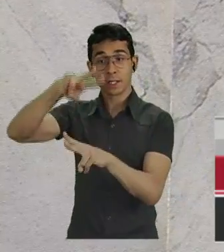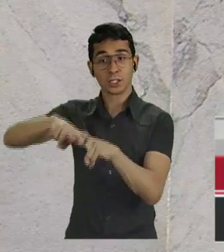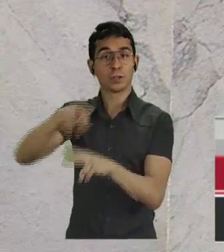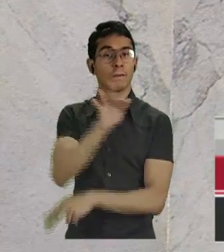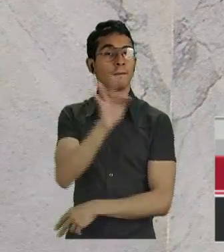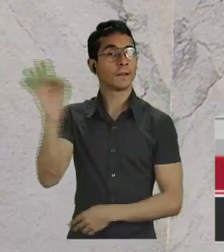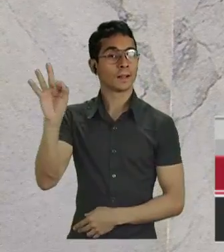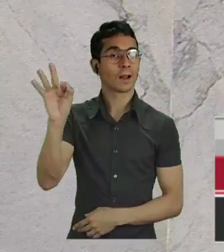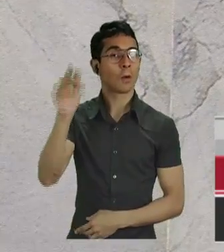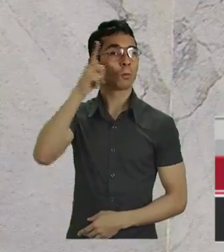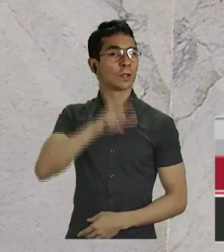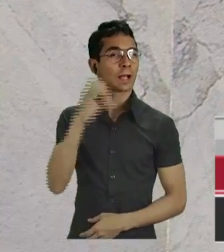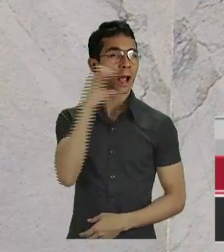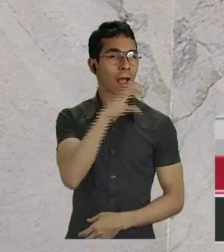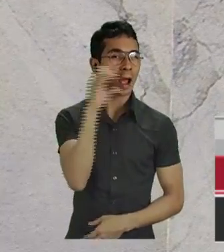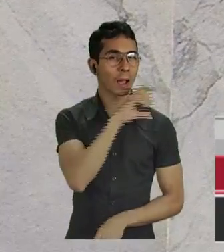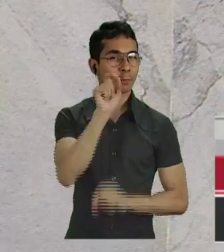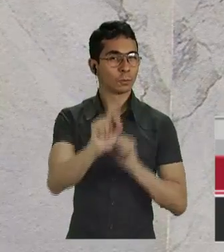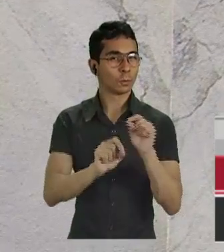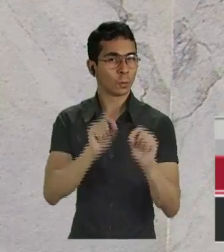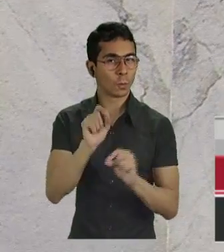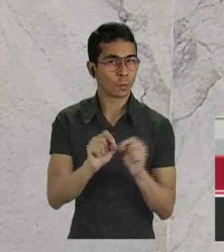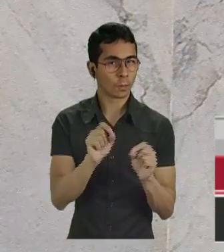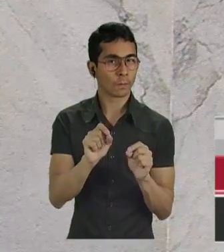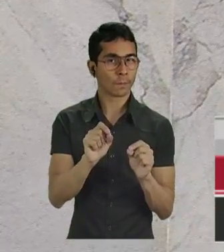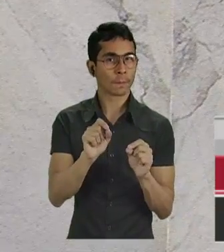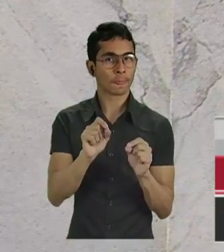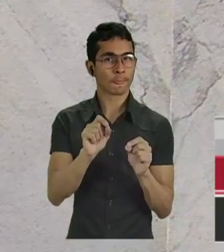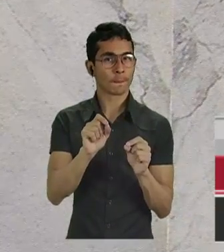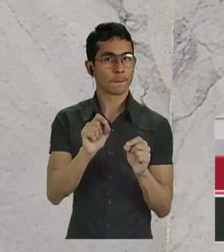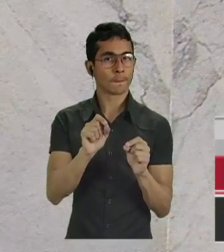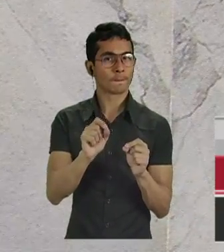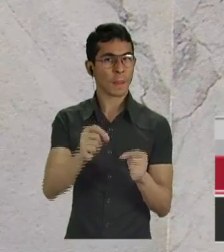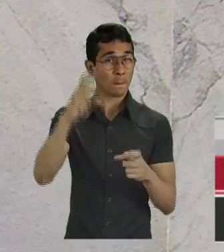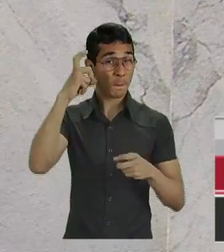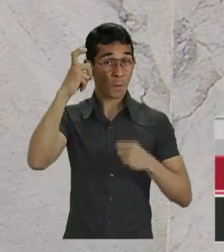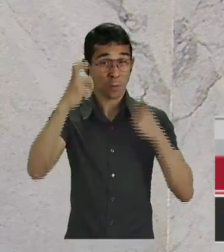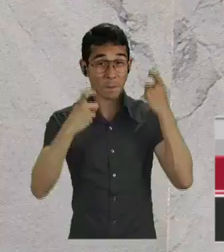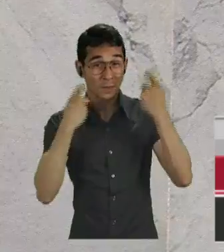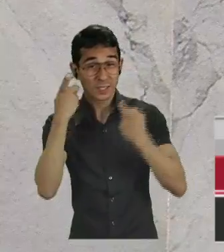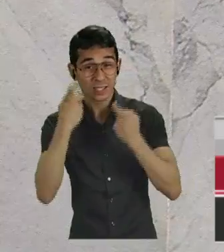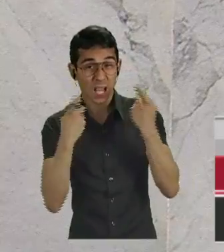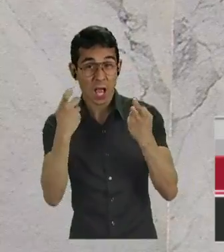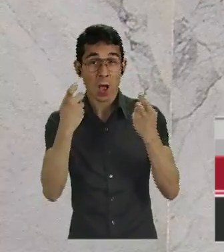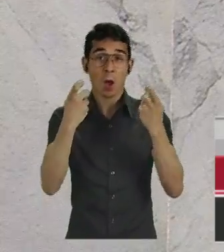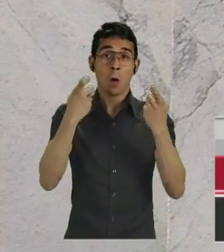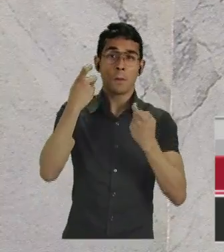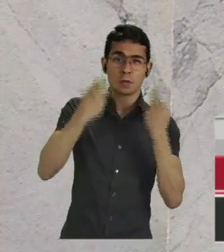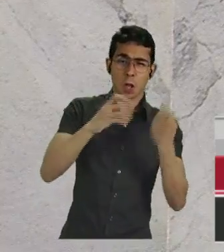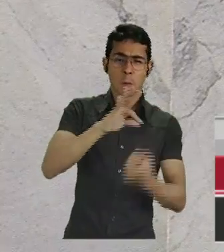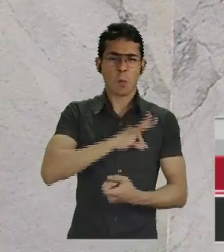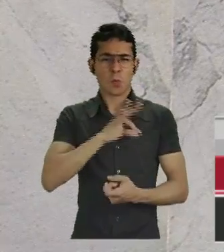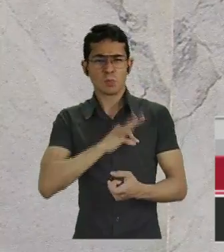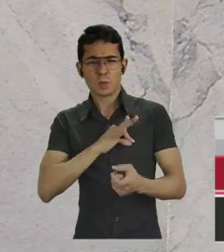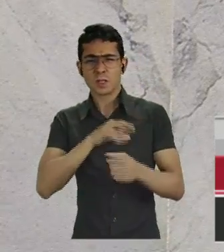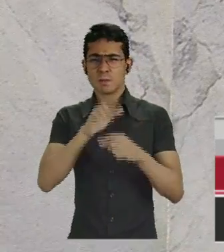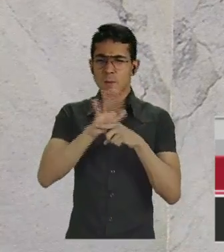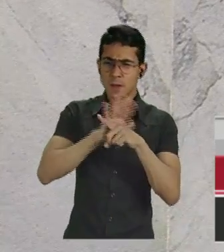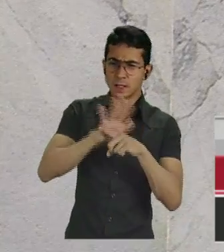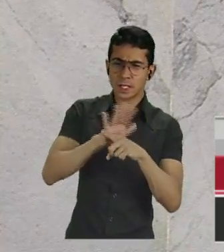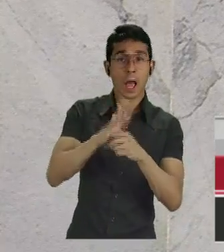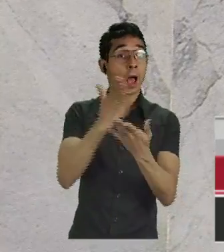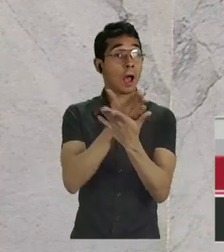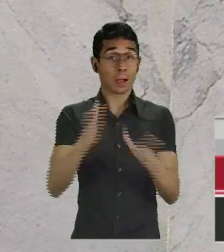de imediato seja acessado toda essa grande preocupação toda essa operação policial que tem prejudicado